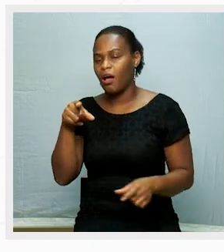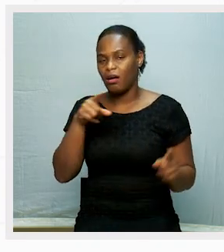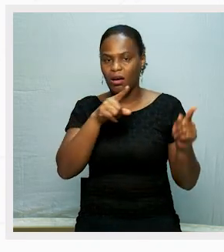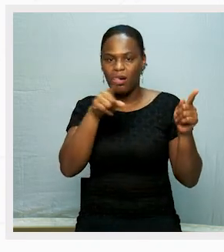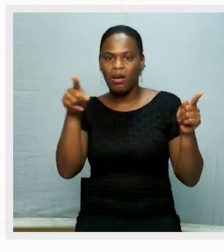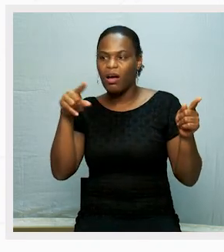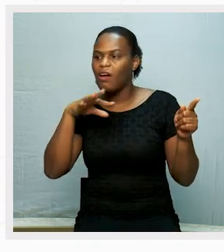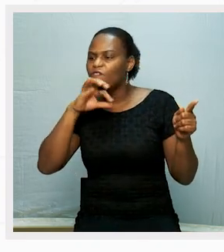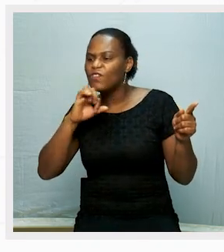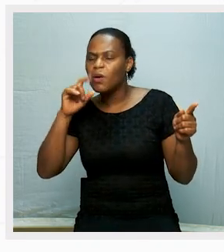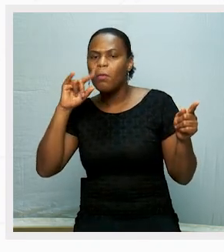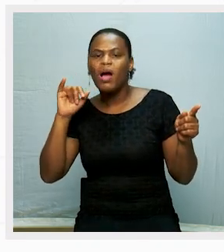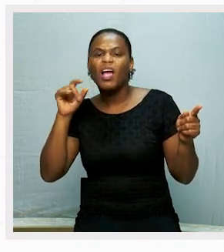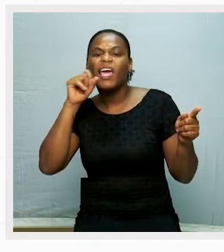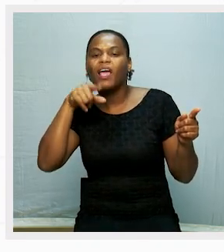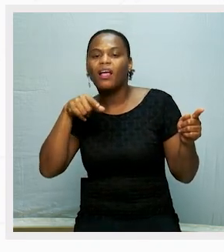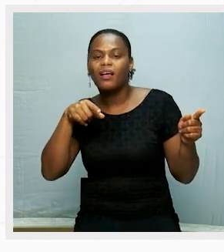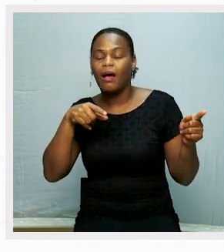pais?